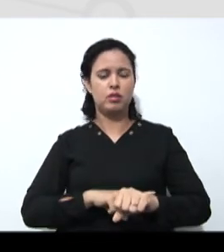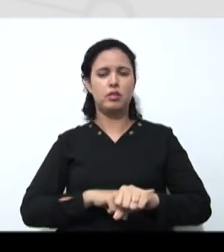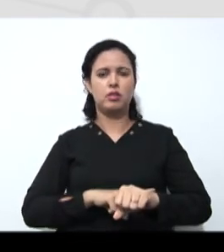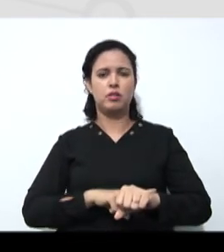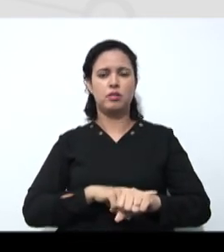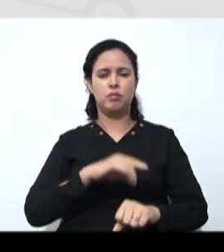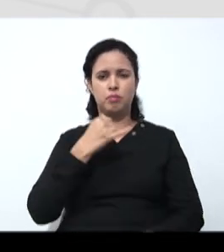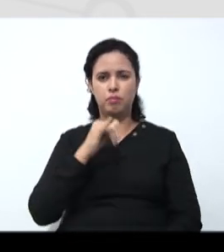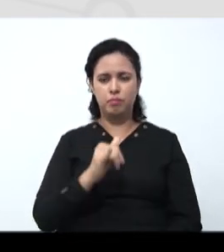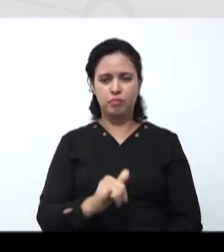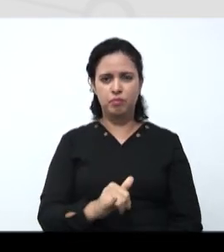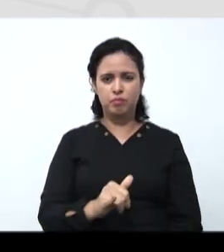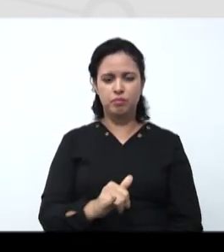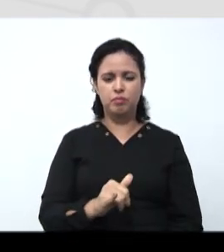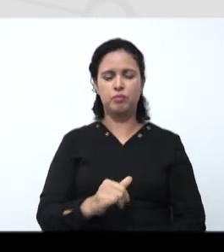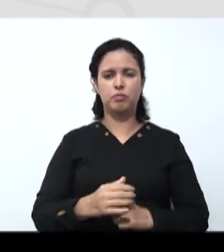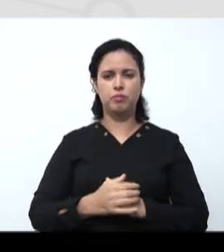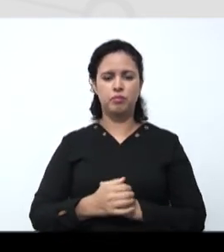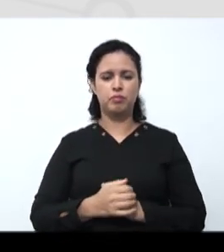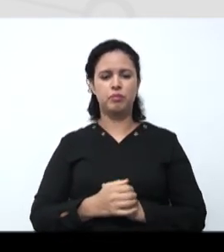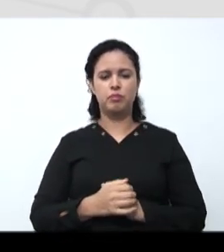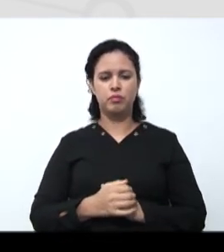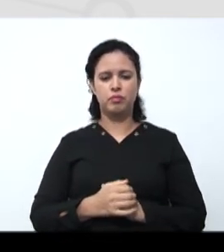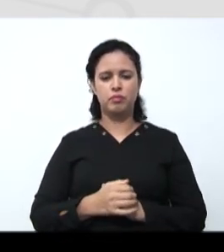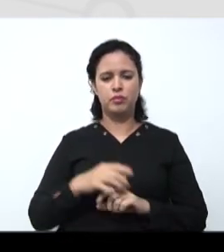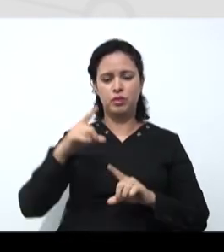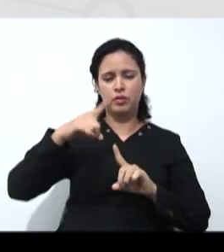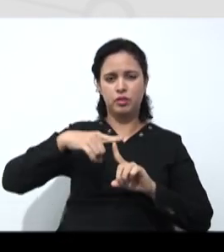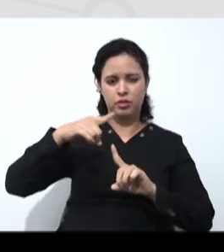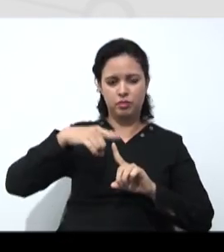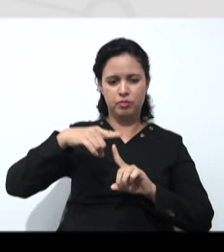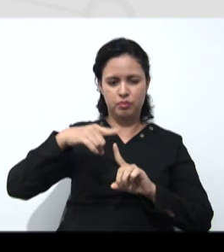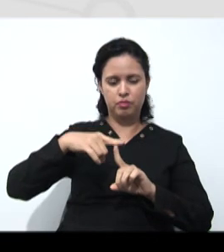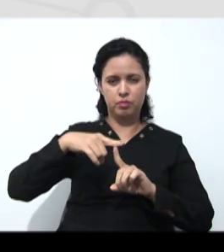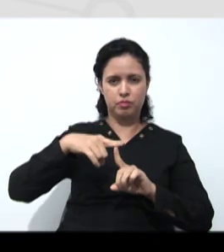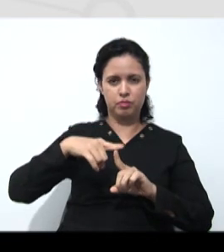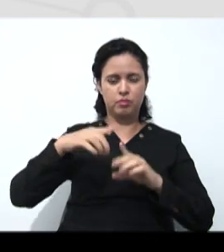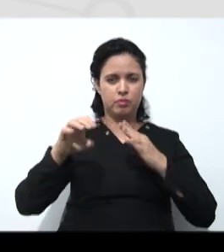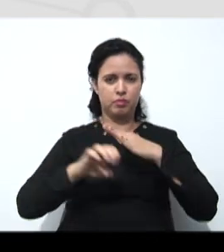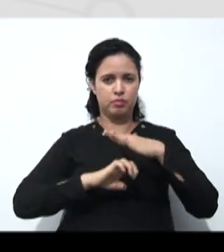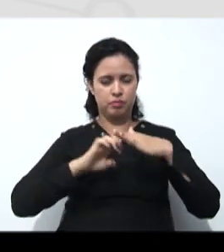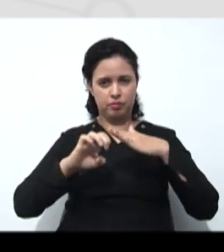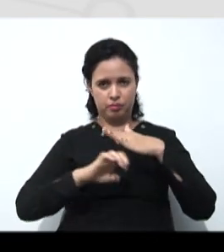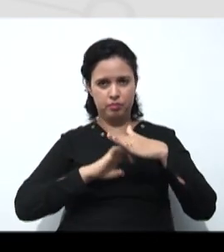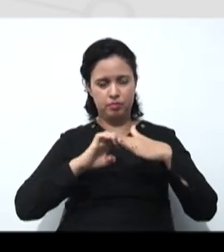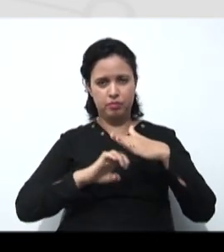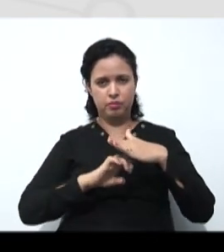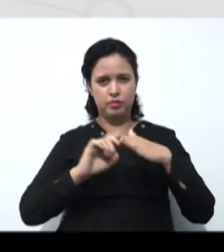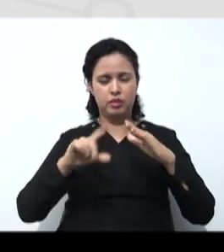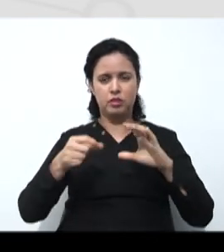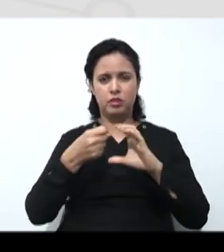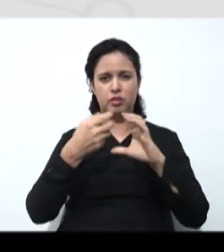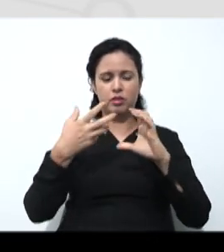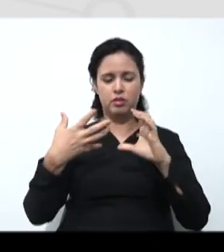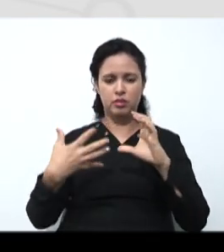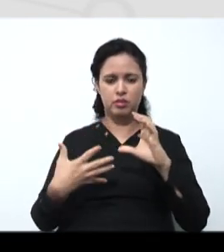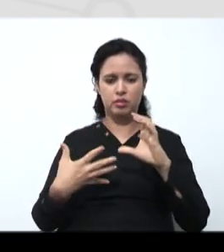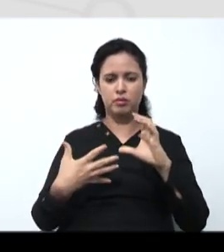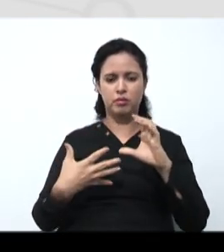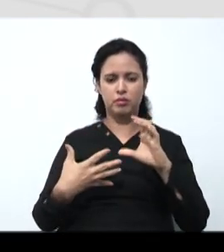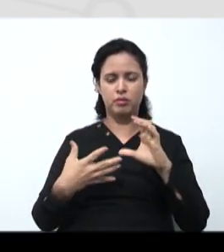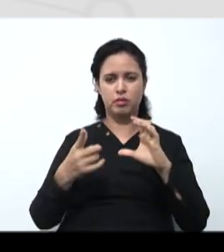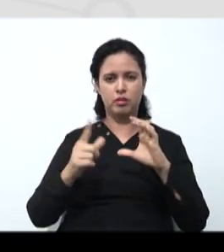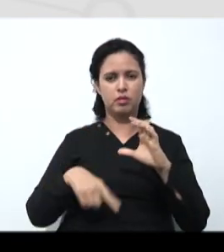no negócio onde ela trabalha. E qual tipo de empresa de negócio? A gente viu ali que ficou bem caracterizada como um tipo de